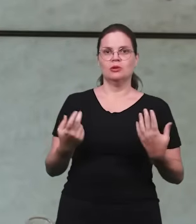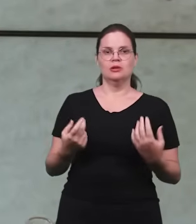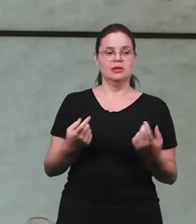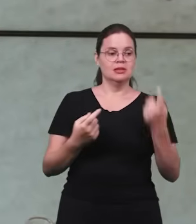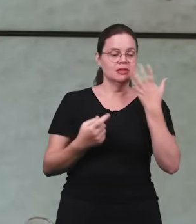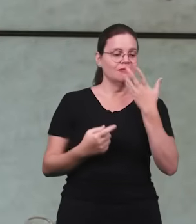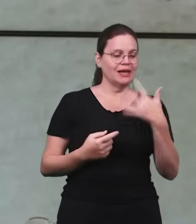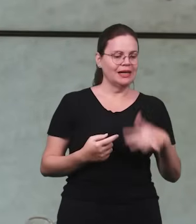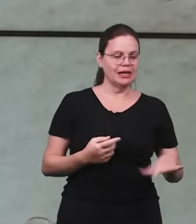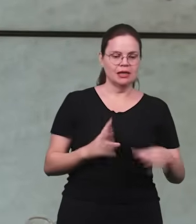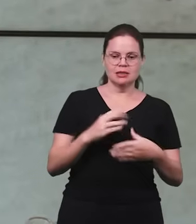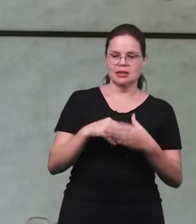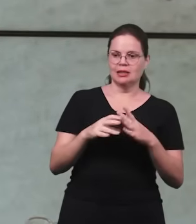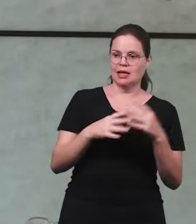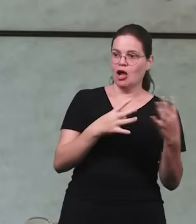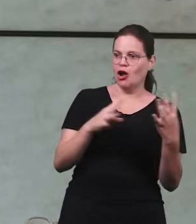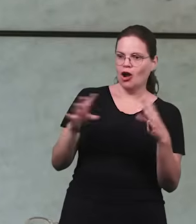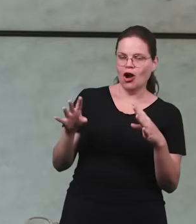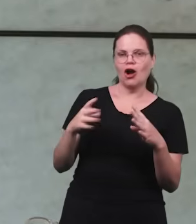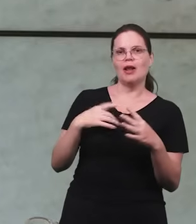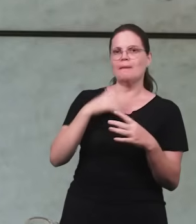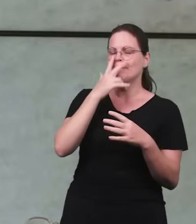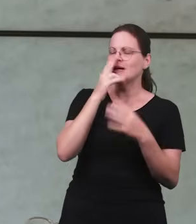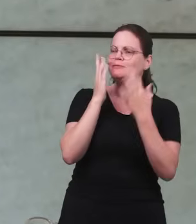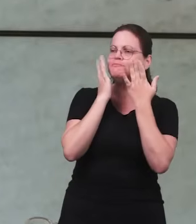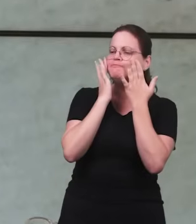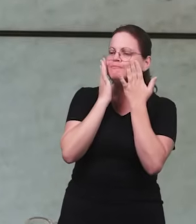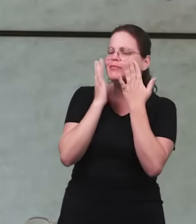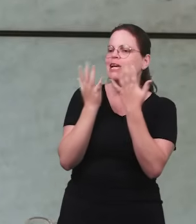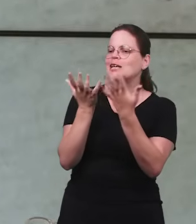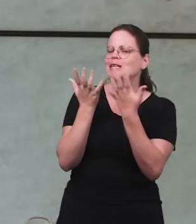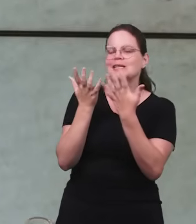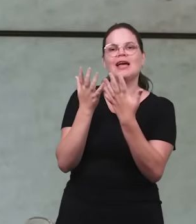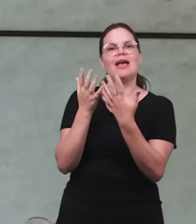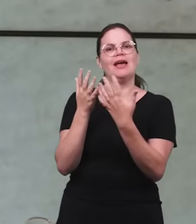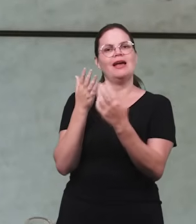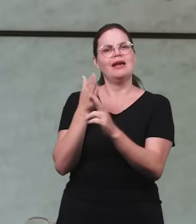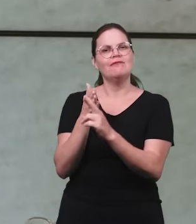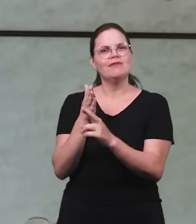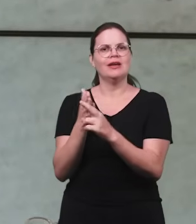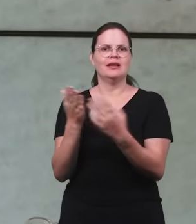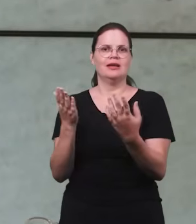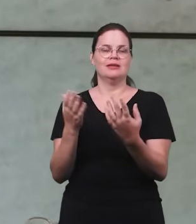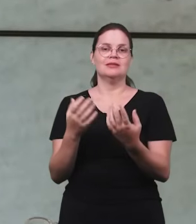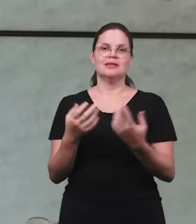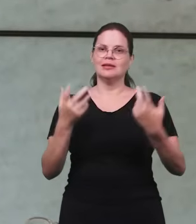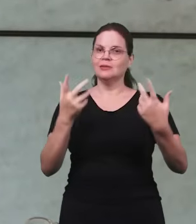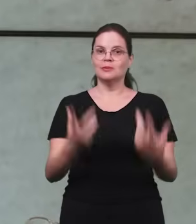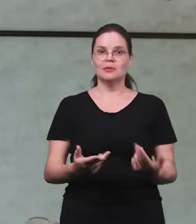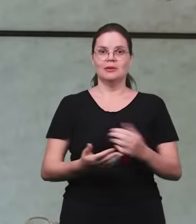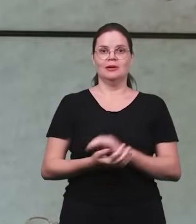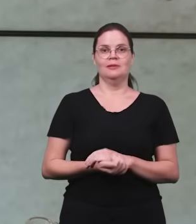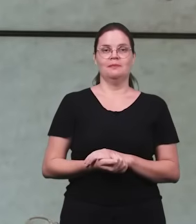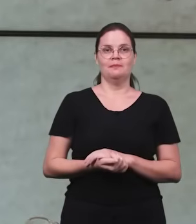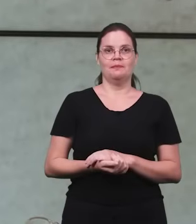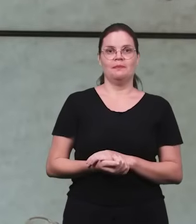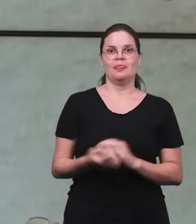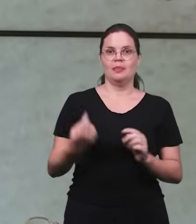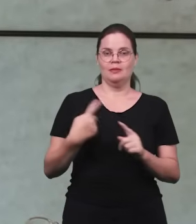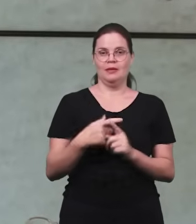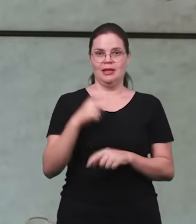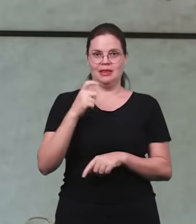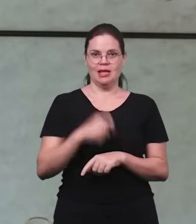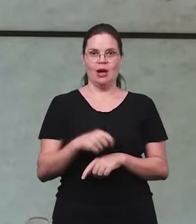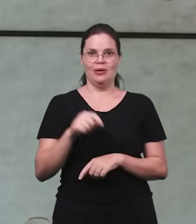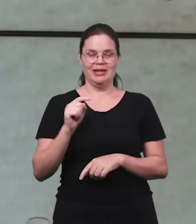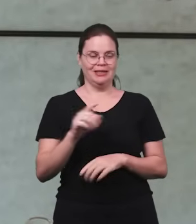dos filhos, diante das crianças da igreja. Então, esse chamado que ele faz, com certeza,